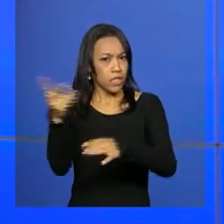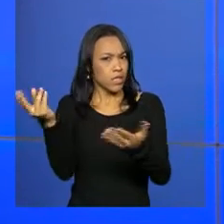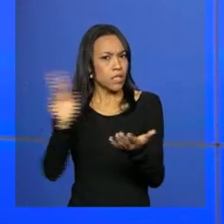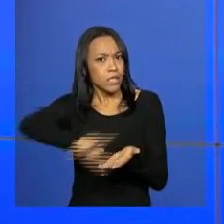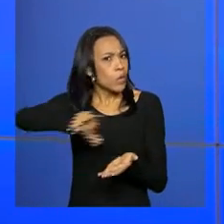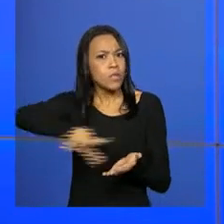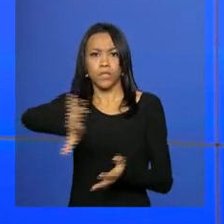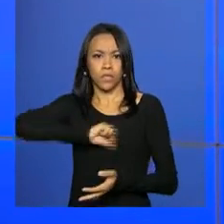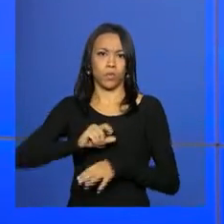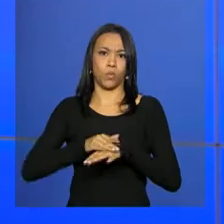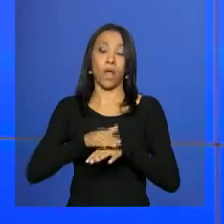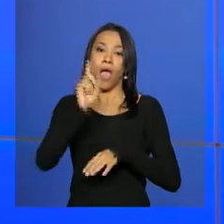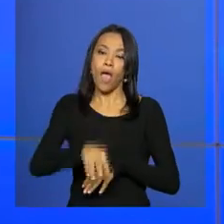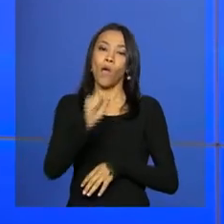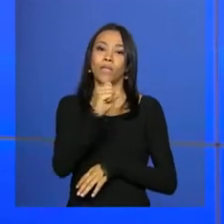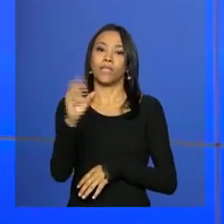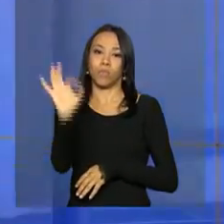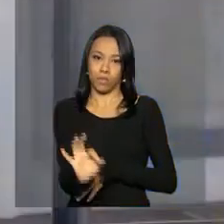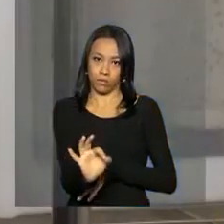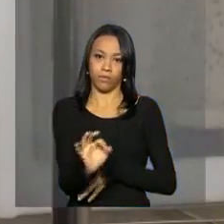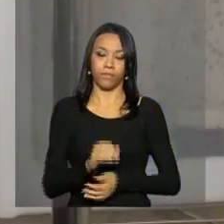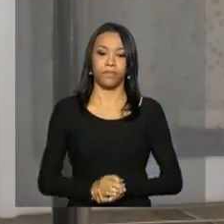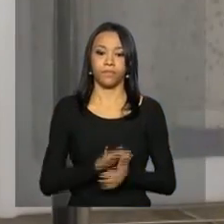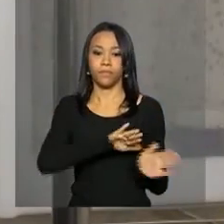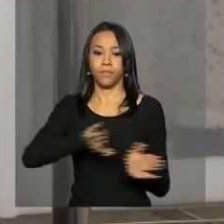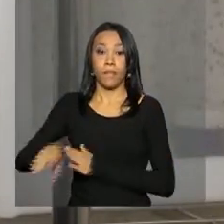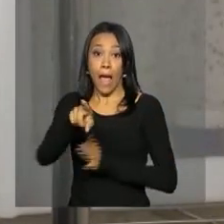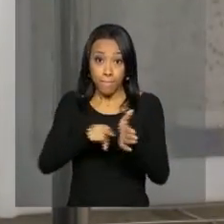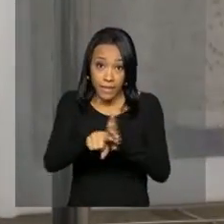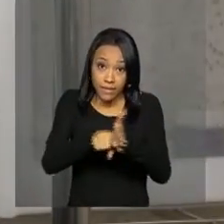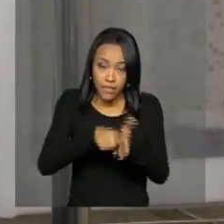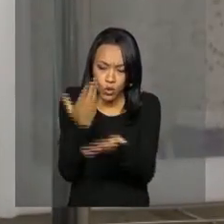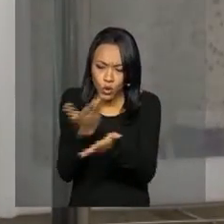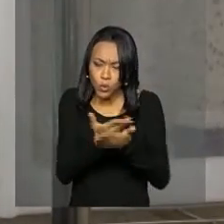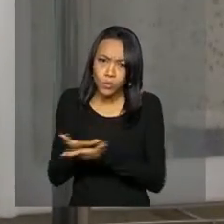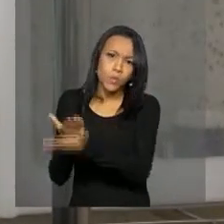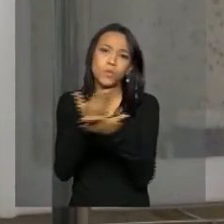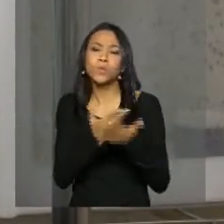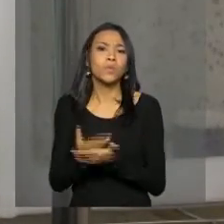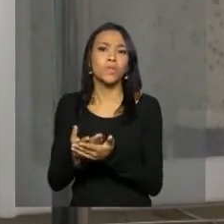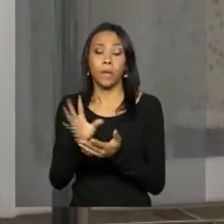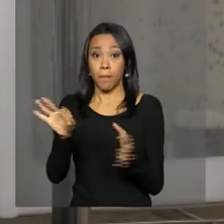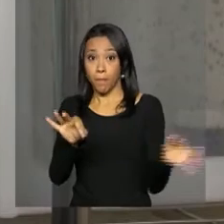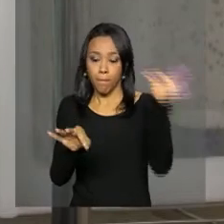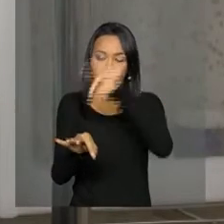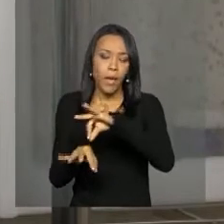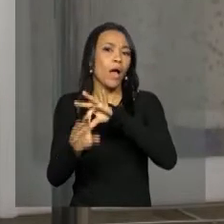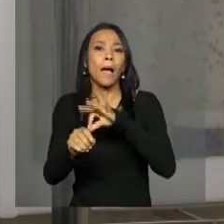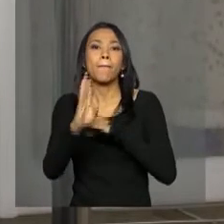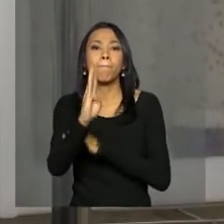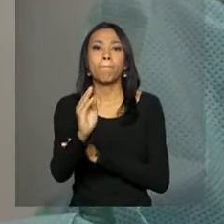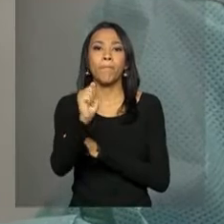doenças já chega a 80% a pesquisa estuda a reprodução de mosquitos infectados por uma bactéria chamada